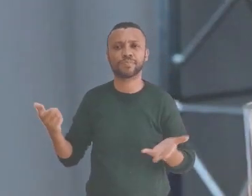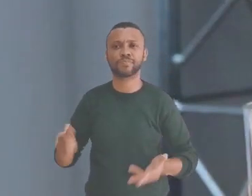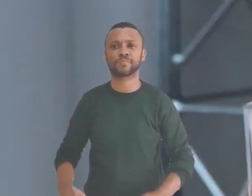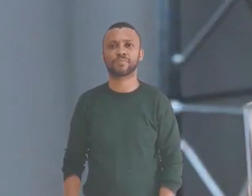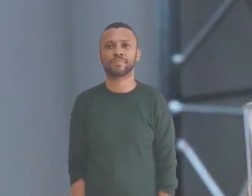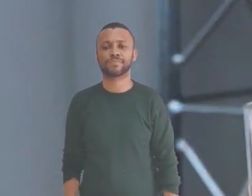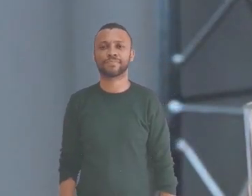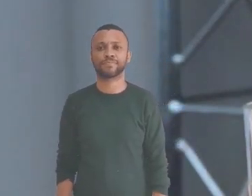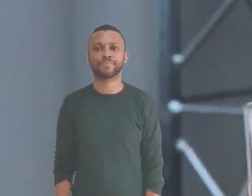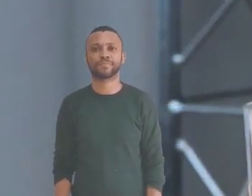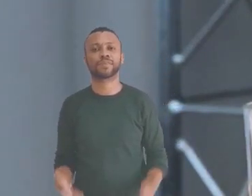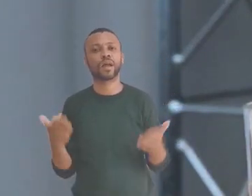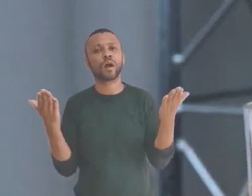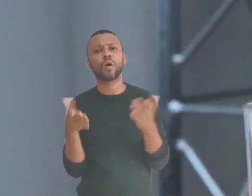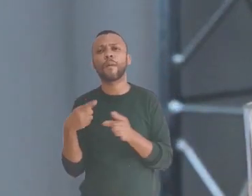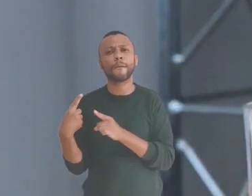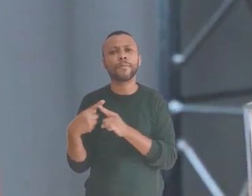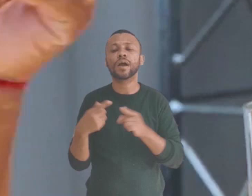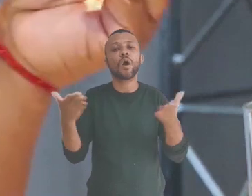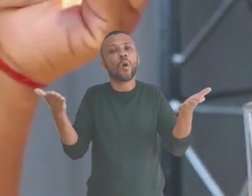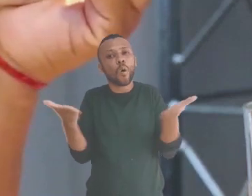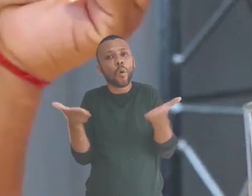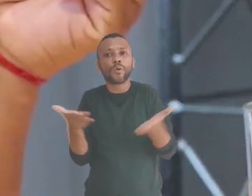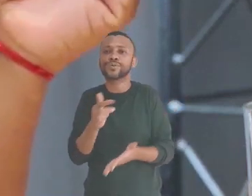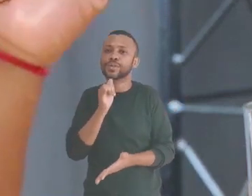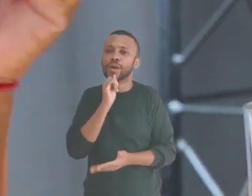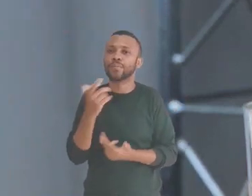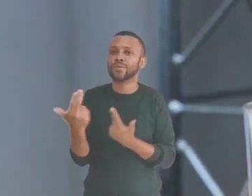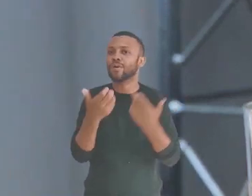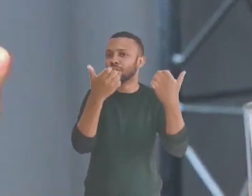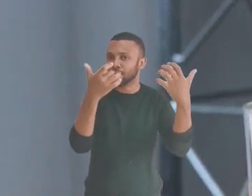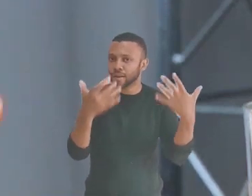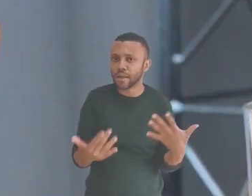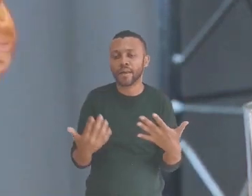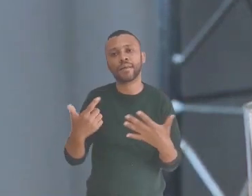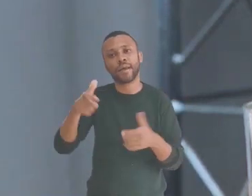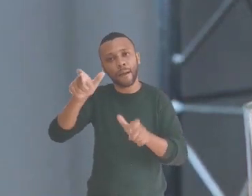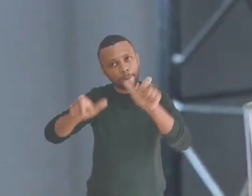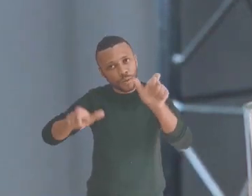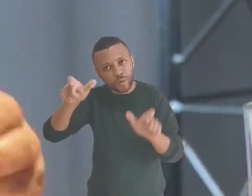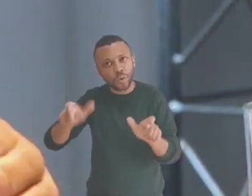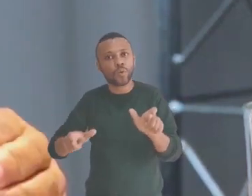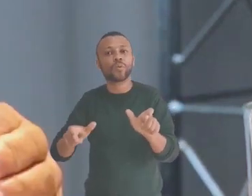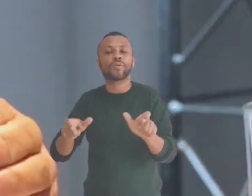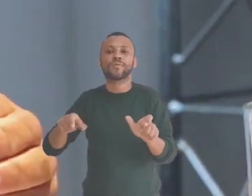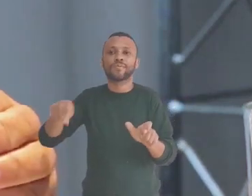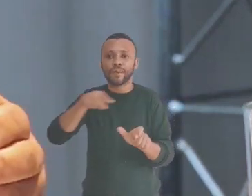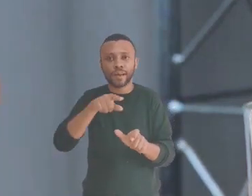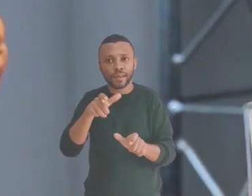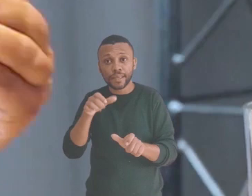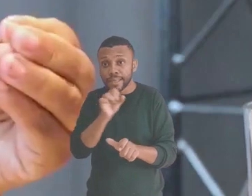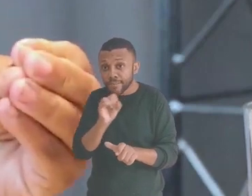Dói em mim. Porque eu hoje, como eu falei, a pessoa vai apontar, vai rir. Se for criança,